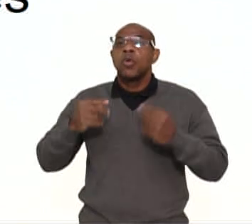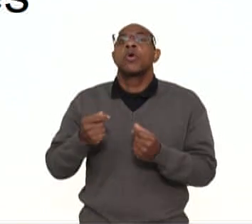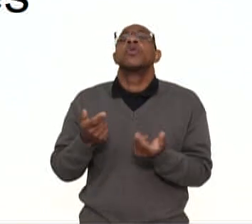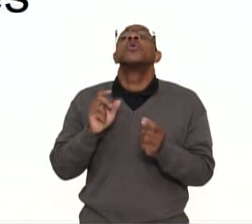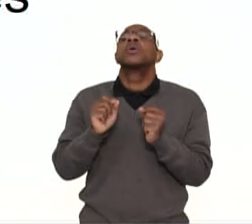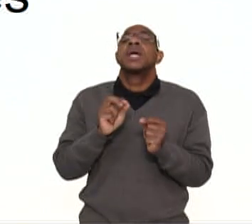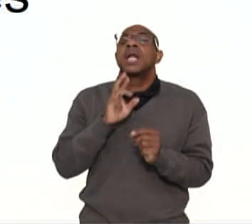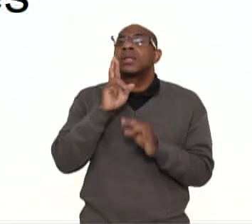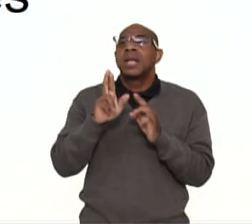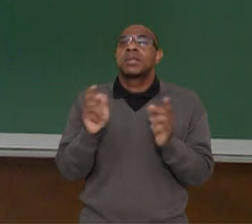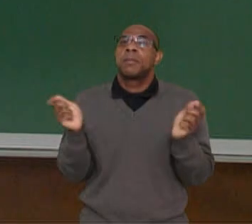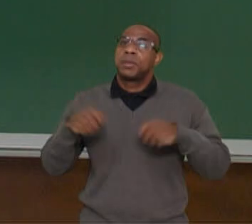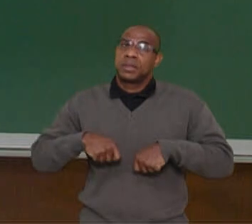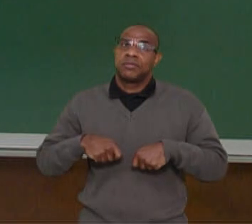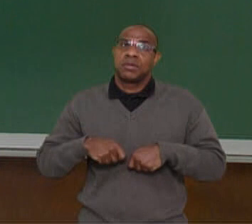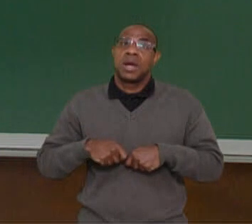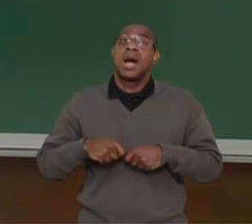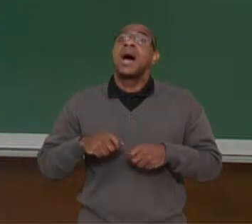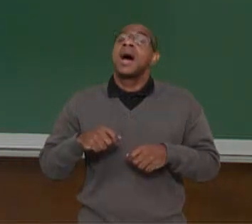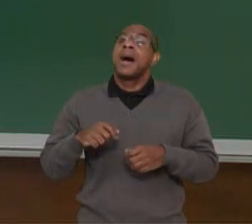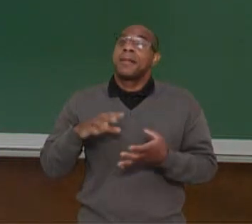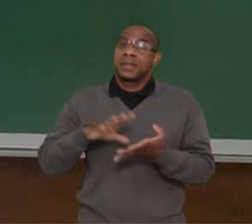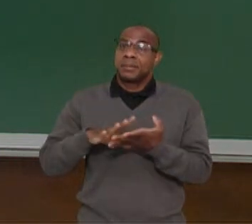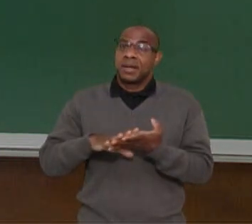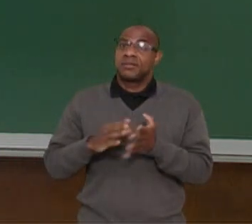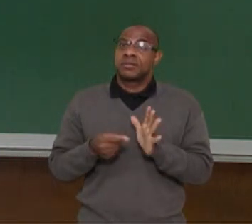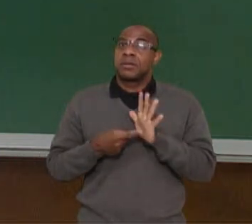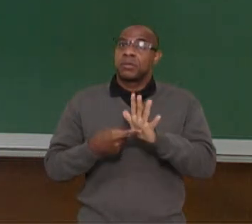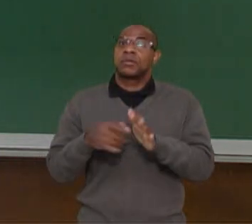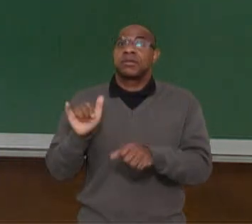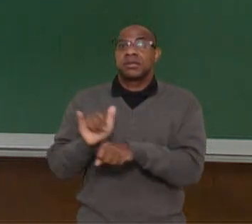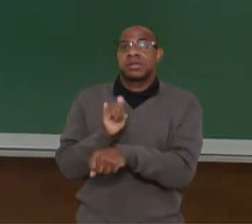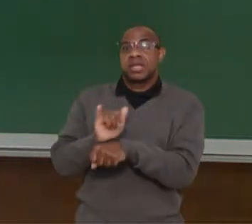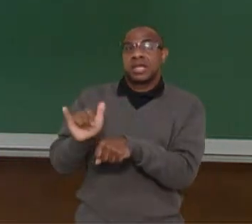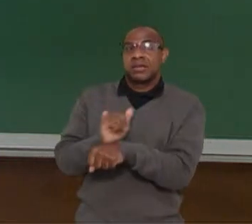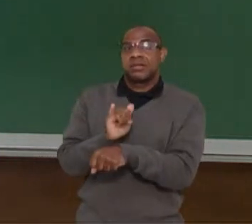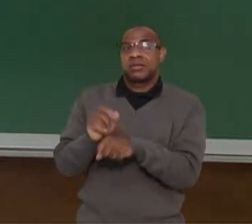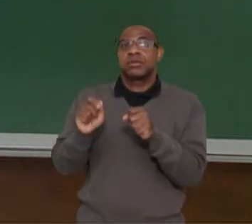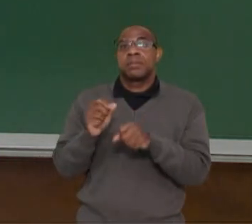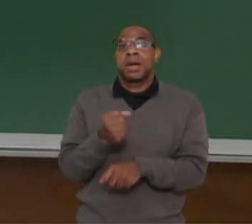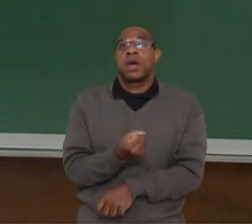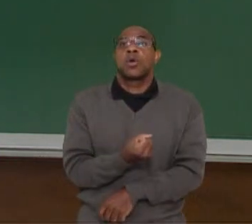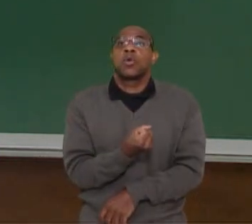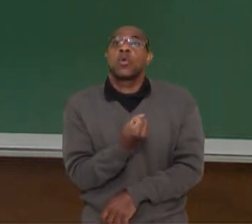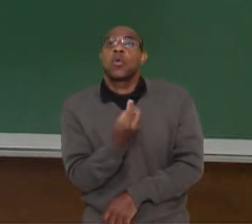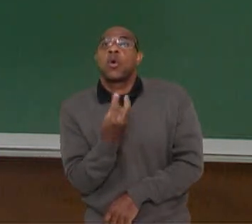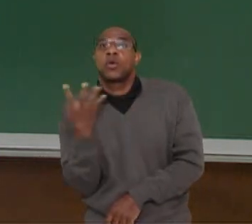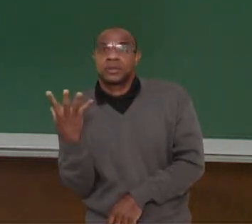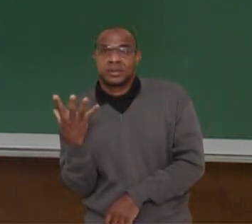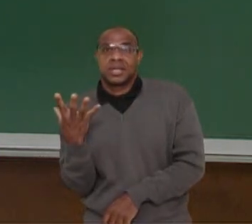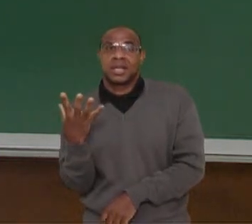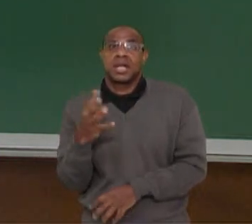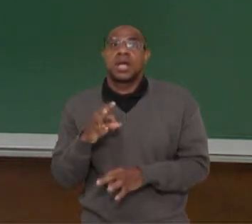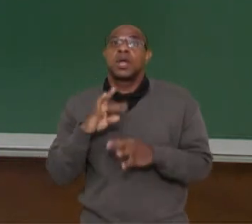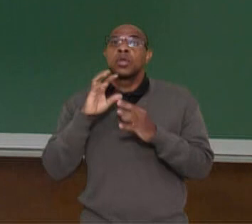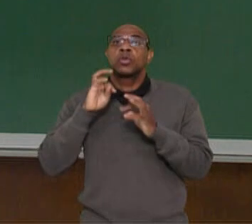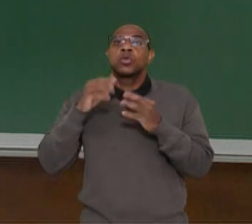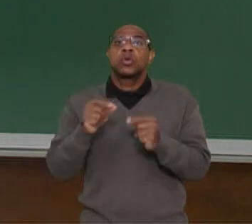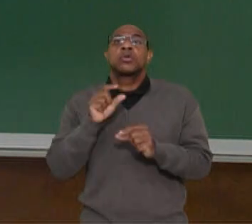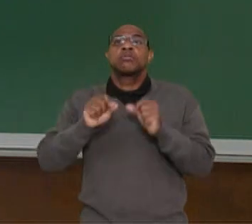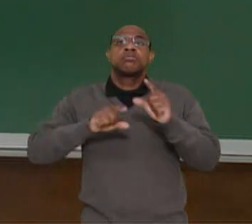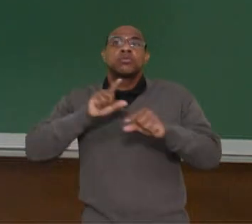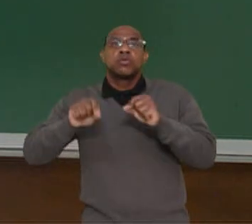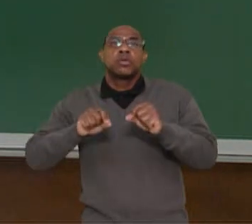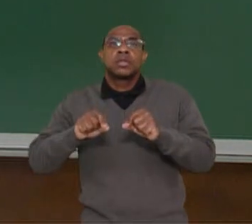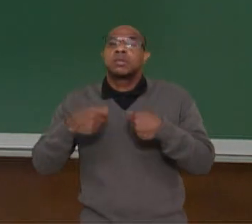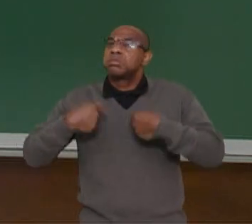possíveis. A matemática fornece estratégias para contar todas as opções sem escrevê-las, sem listá-las, certo?